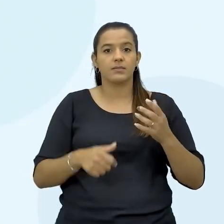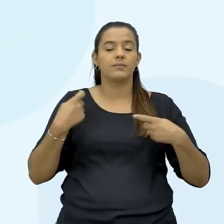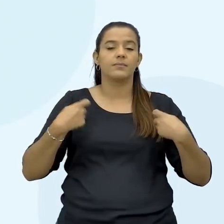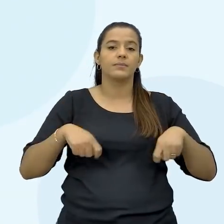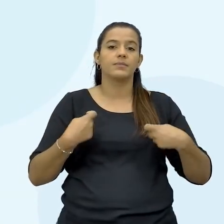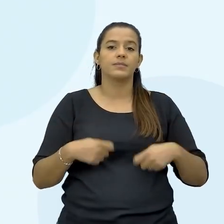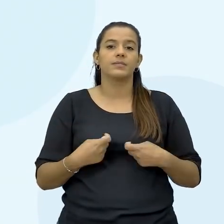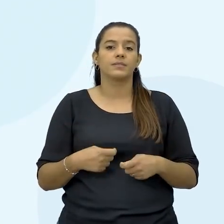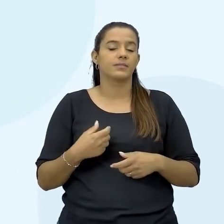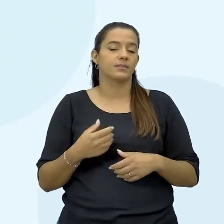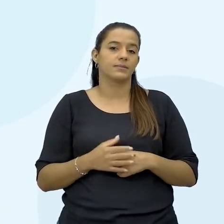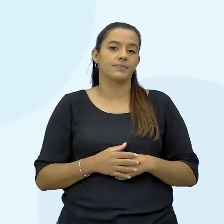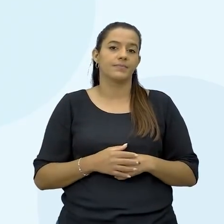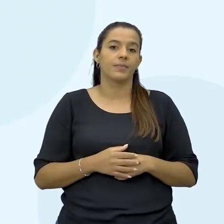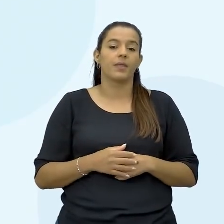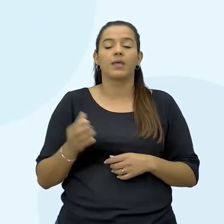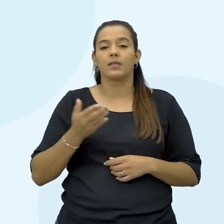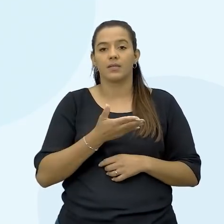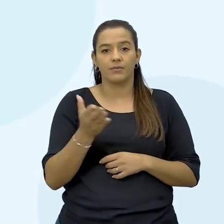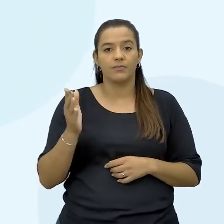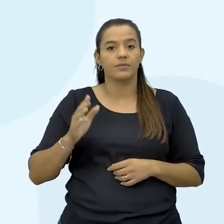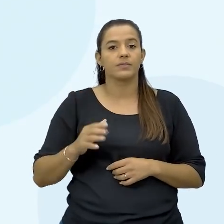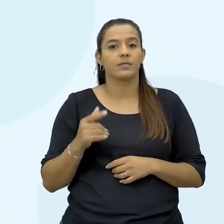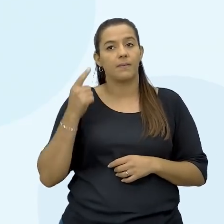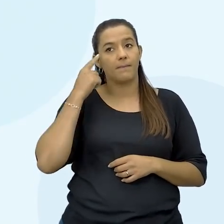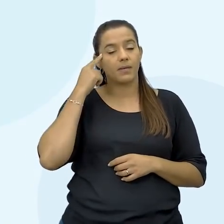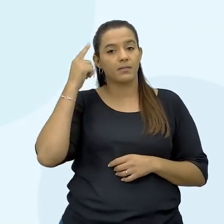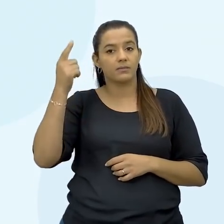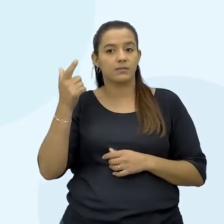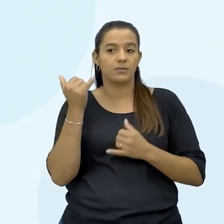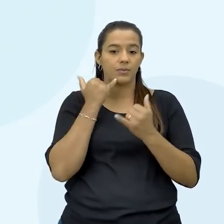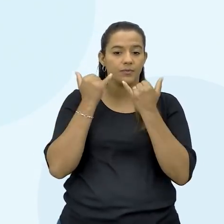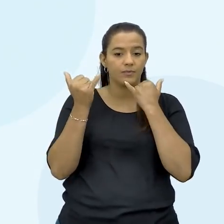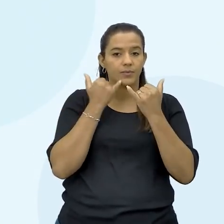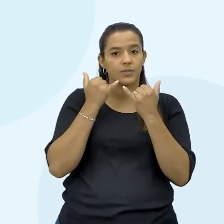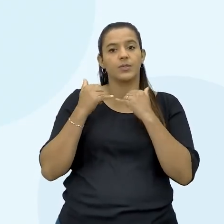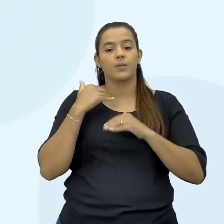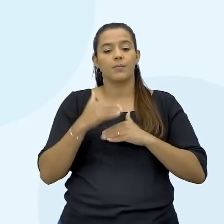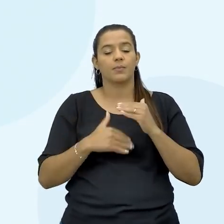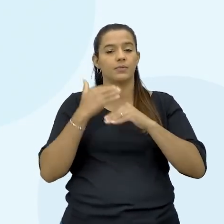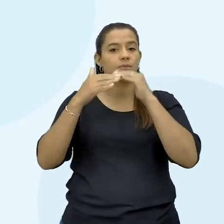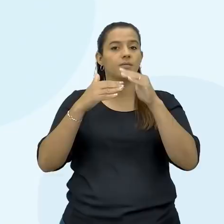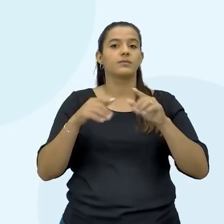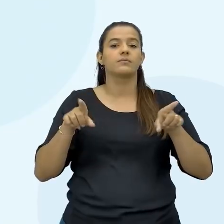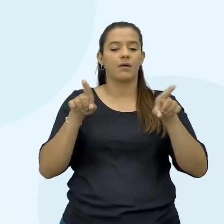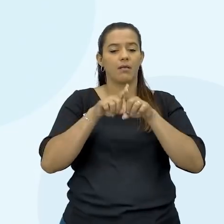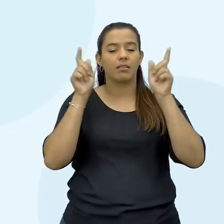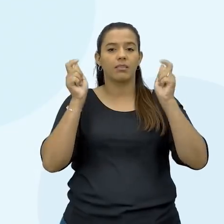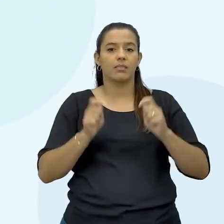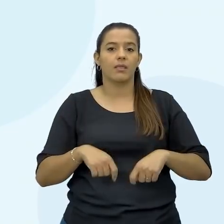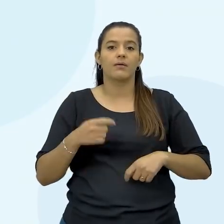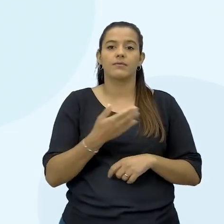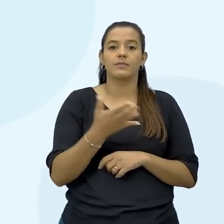formativa e processual. Então, pensando numa avaliação formativa e processual, vale a pena vocês